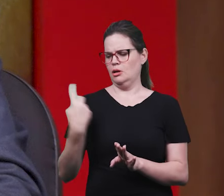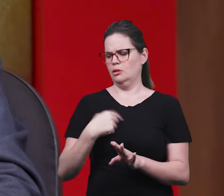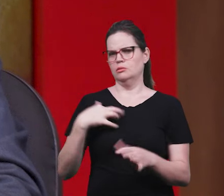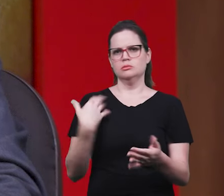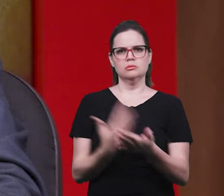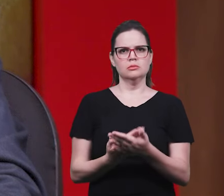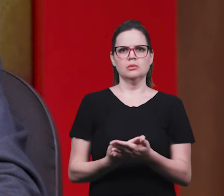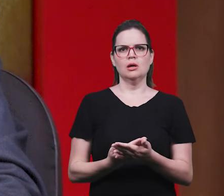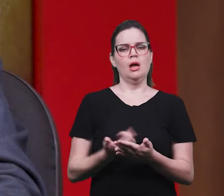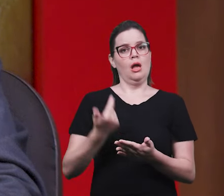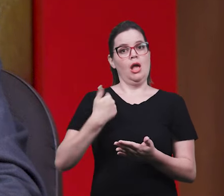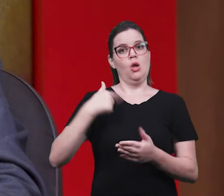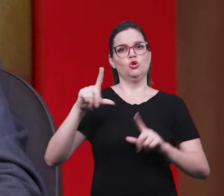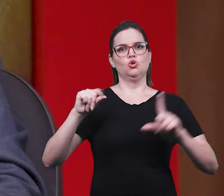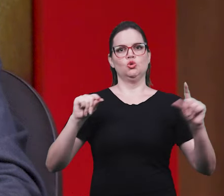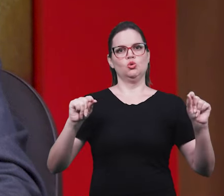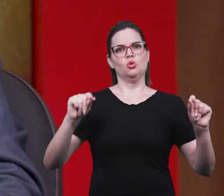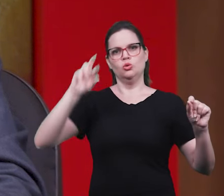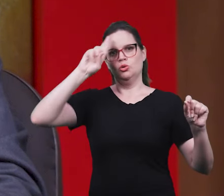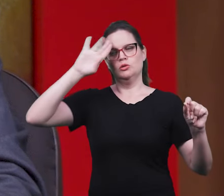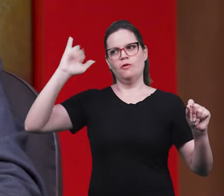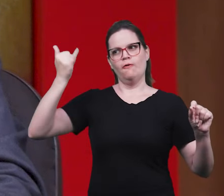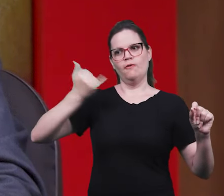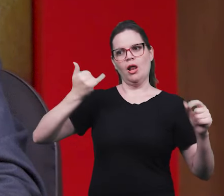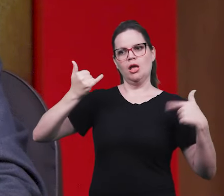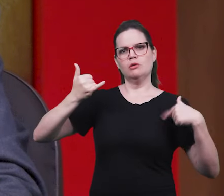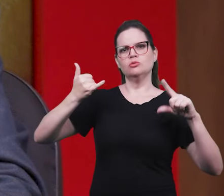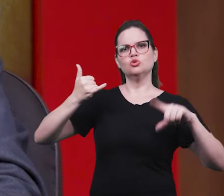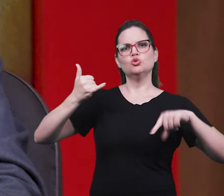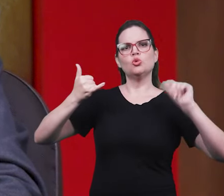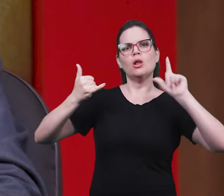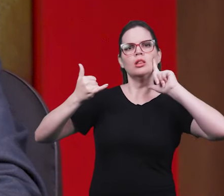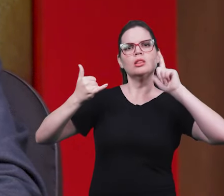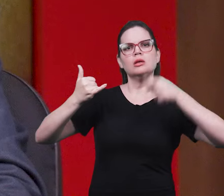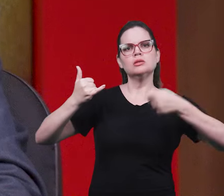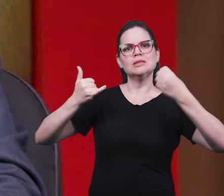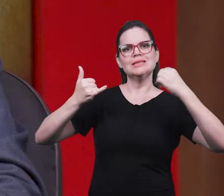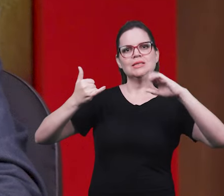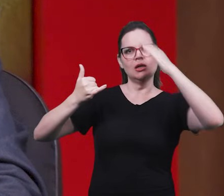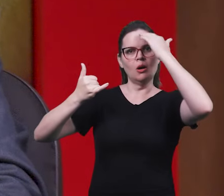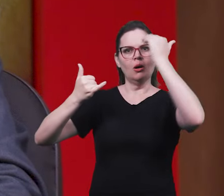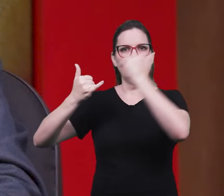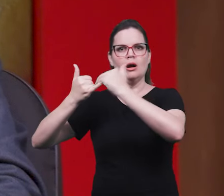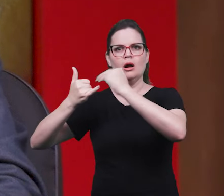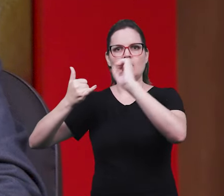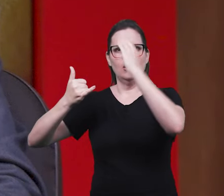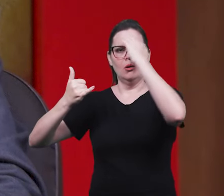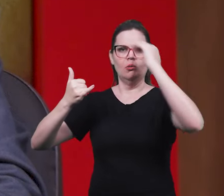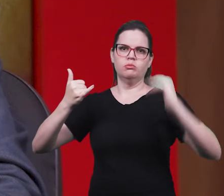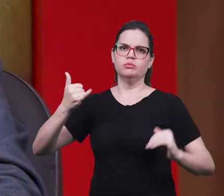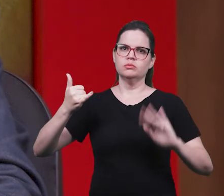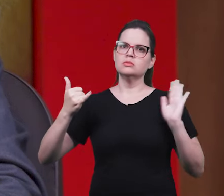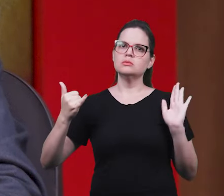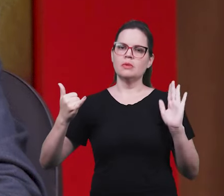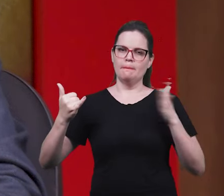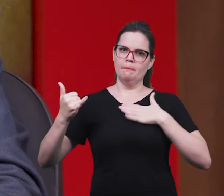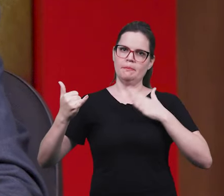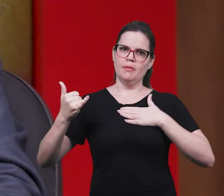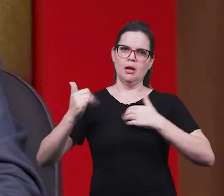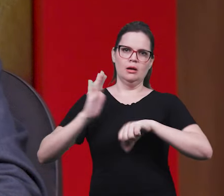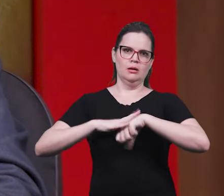esse direito de escolha é fundamental. Não é? Deus nos elege. Uma coisa é nos eleger e nos chama